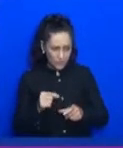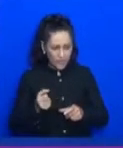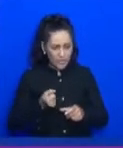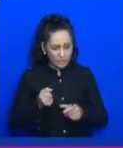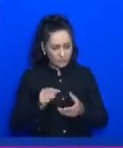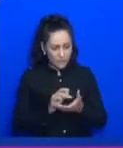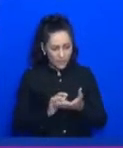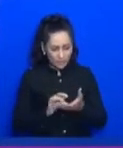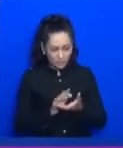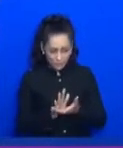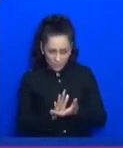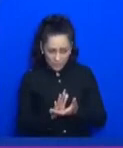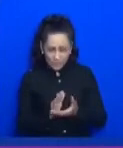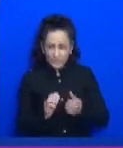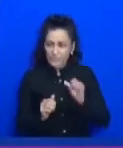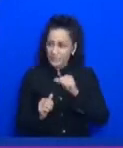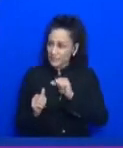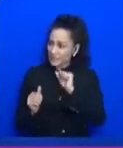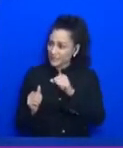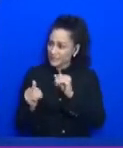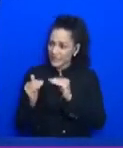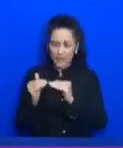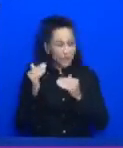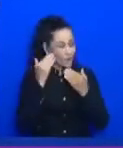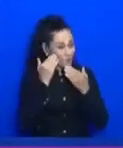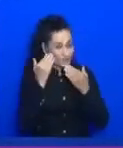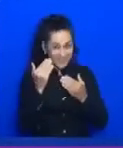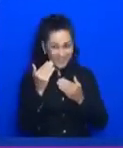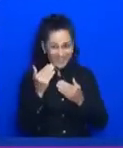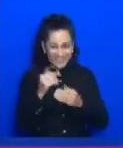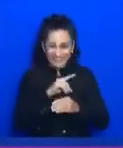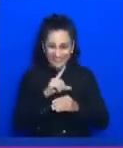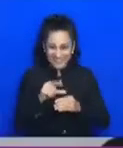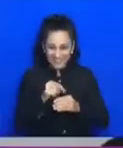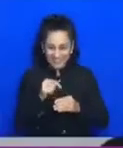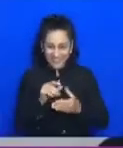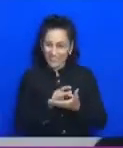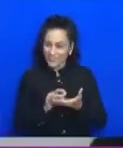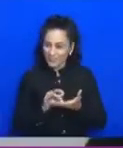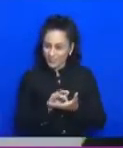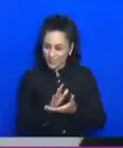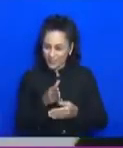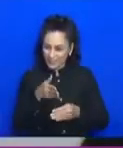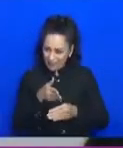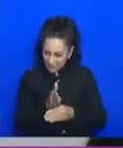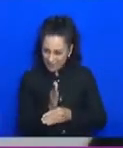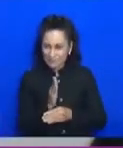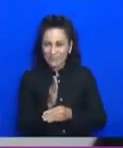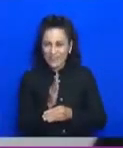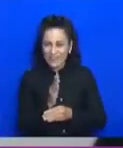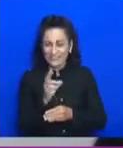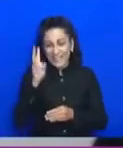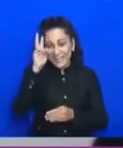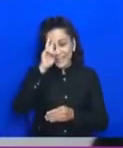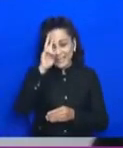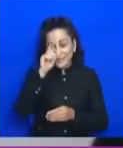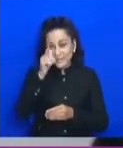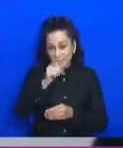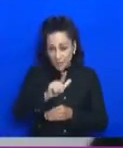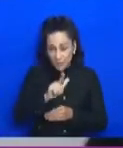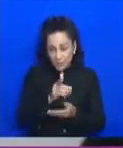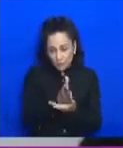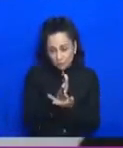Sim, confirmo. Sim, confirmo. Obrigado. Sorteio da Loto Fácil realizado, validado. Lembre-se,